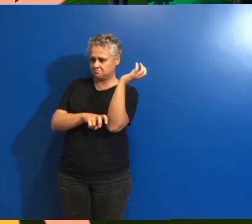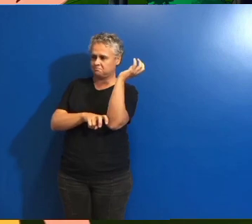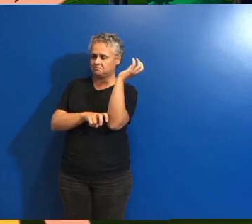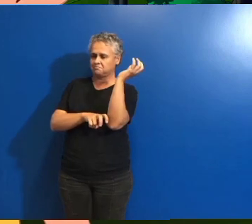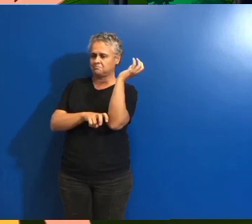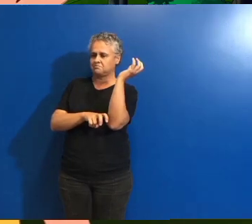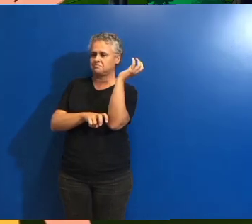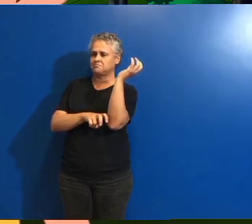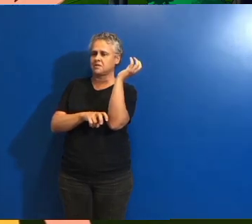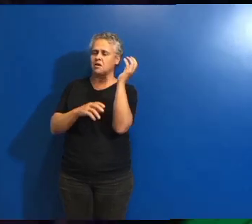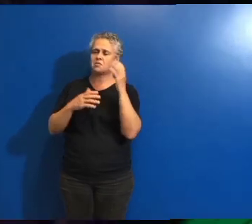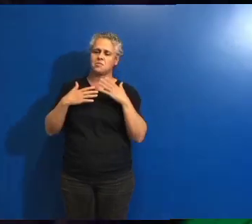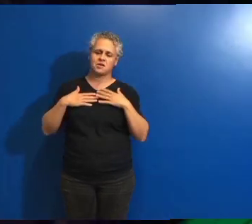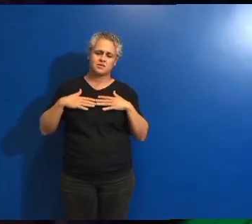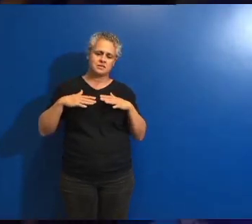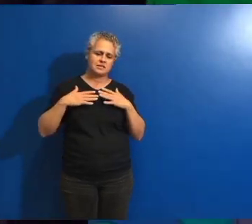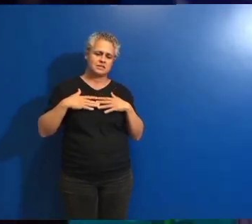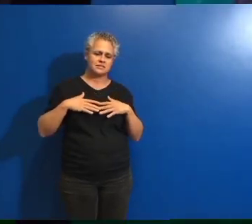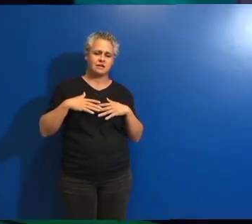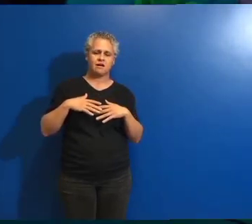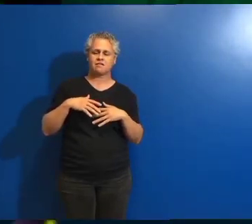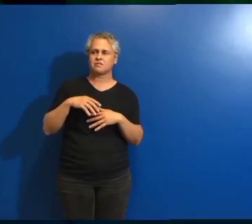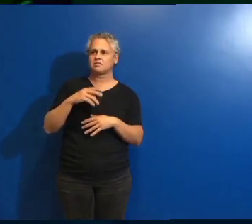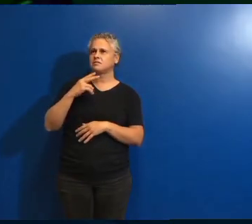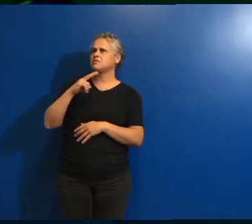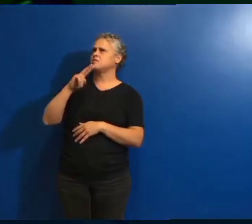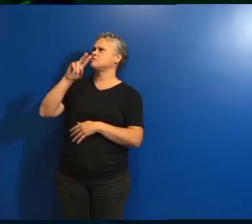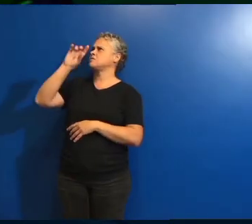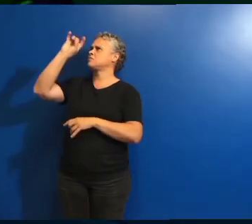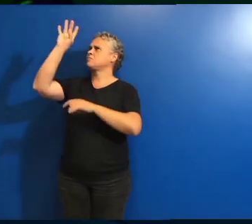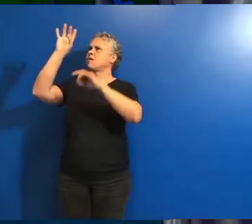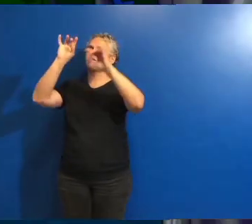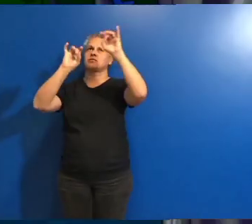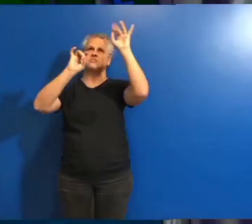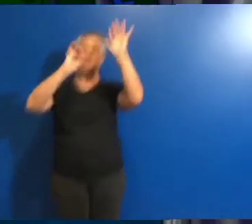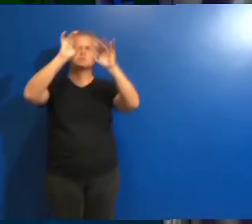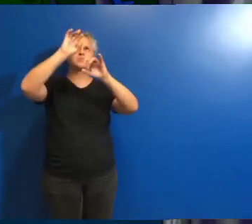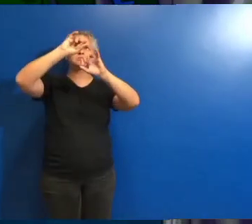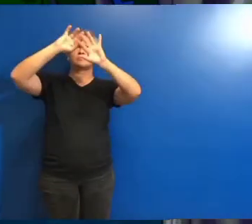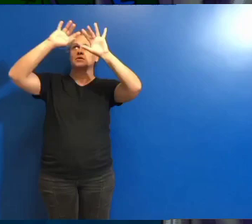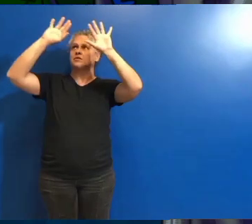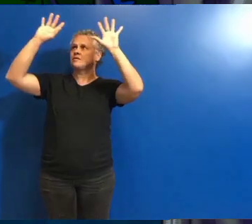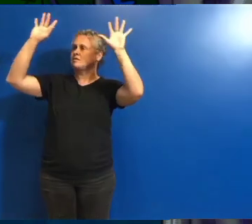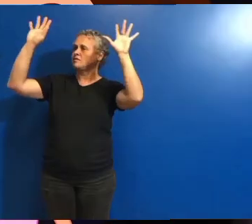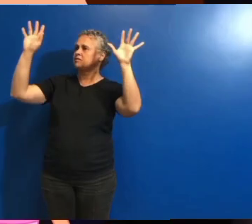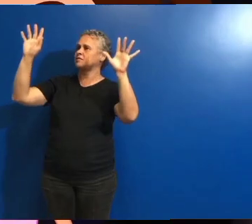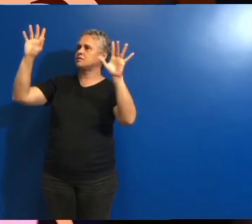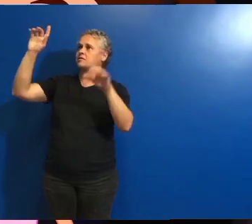de uma árvore, pois havia muitos vagalumes fazendo luz e dançando.